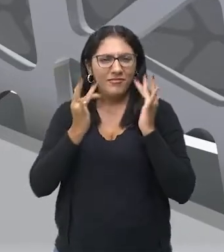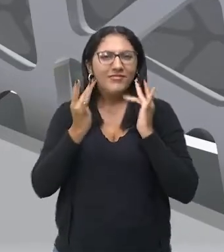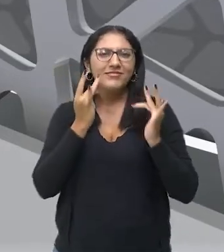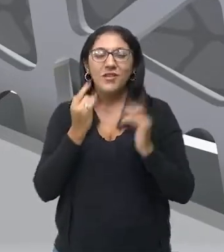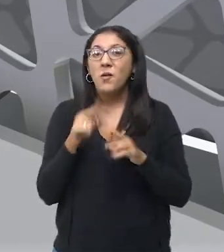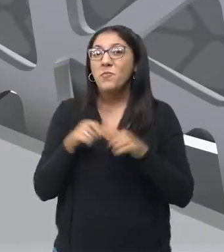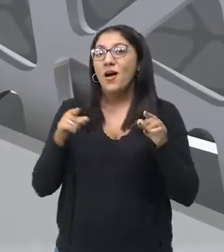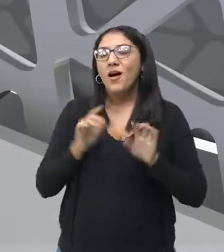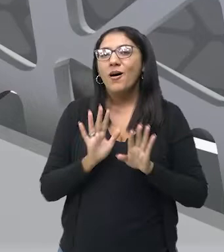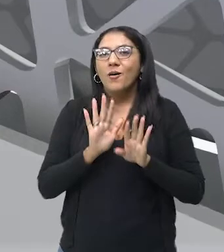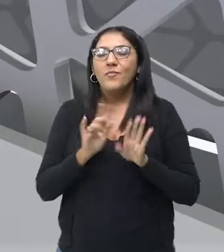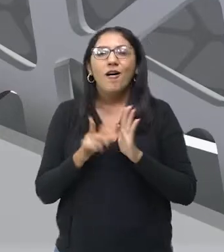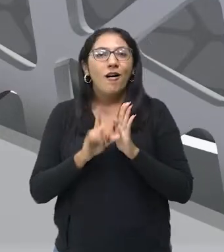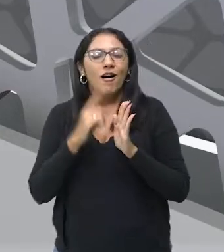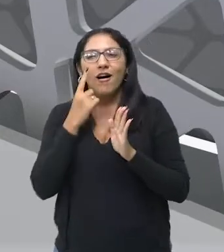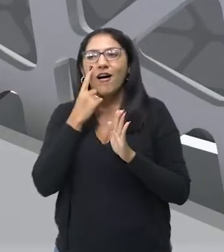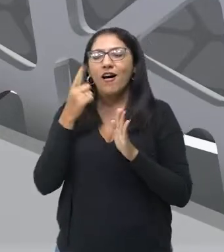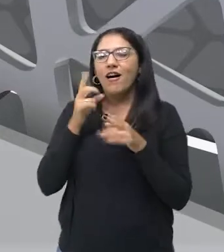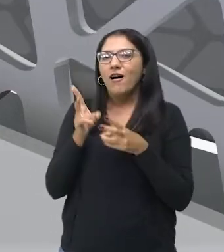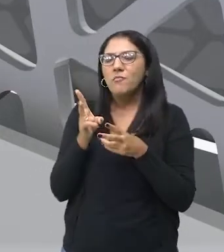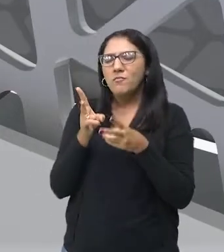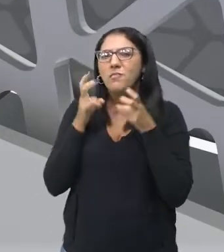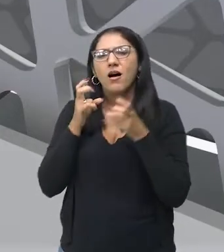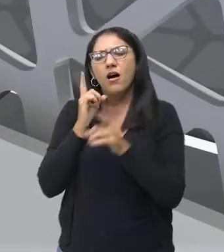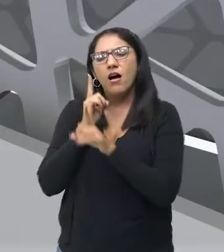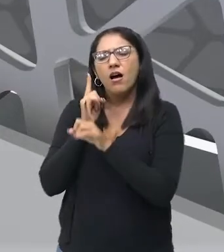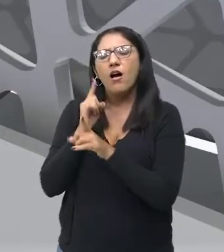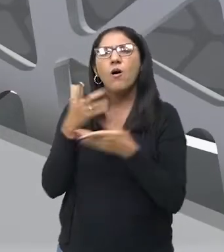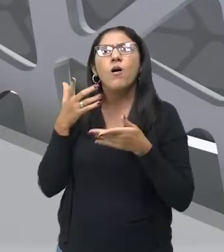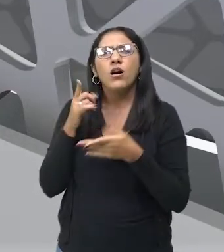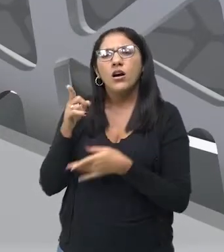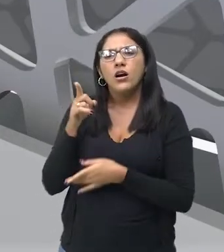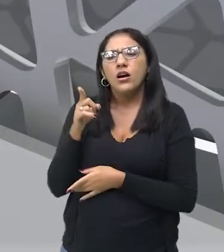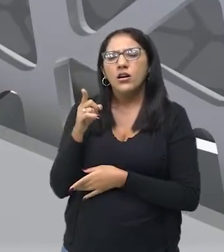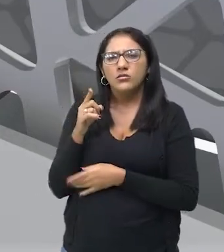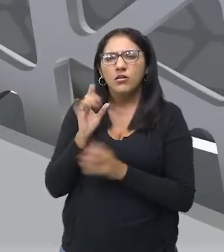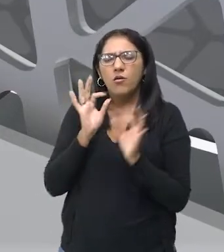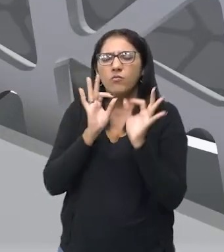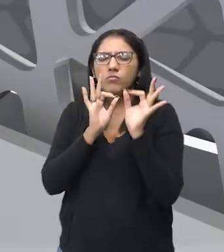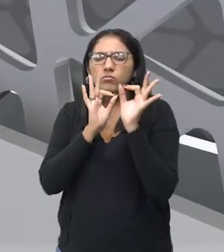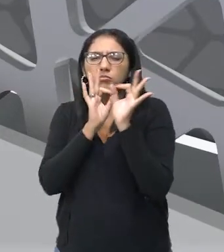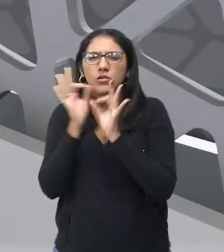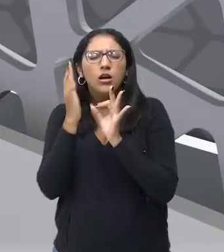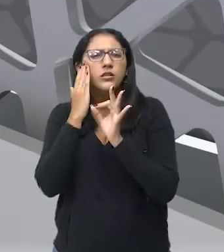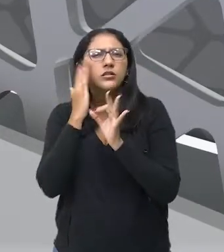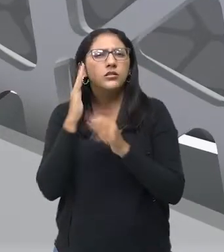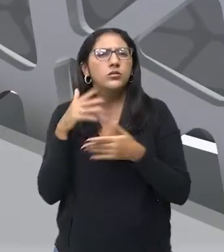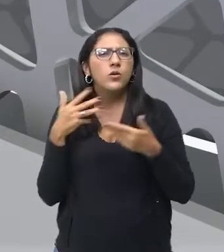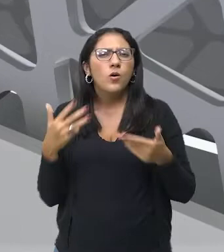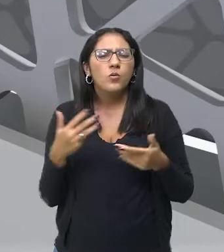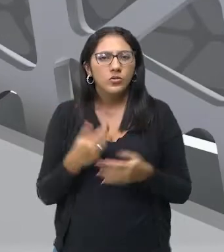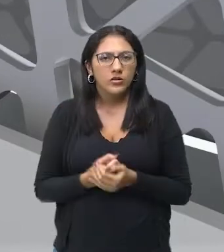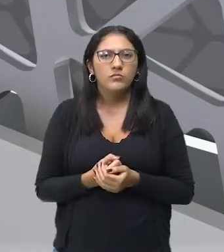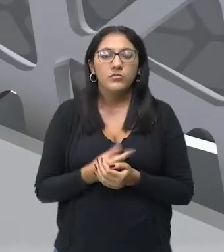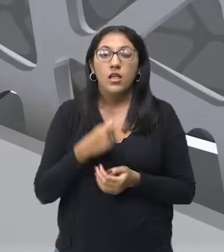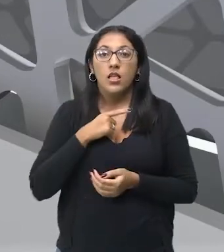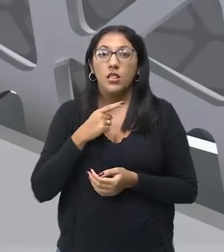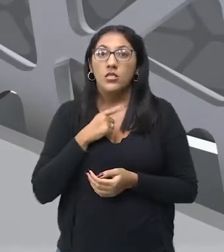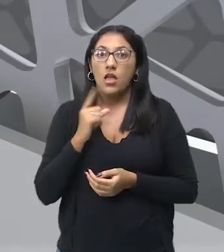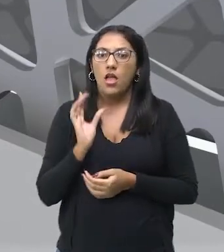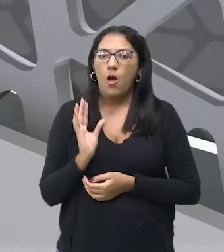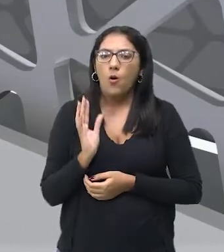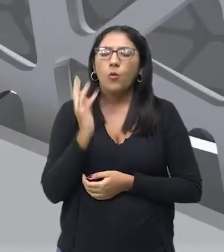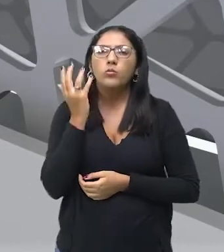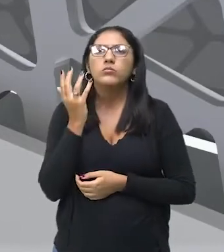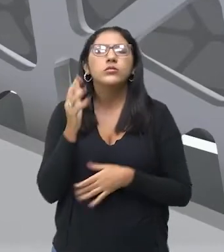podemos observar, o que nós podemos, observar nessa situação aí é o quê? Que existe um